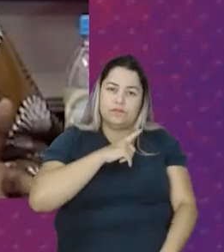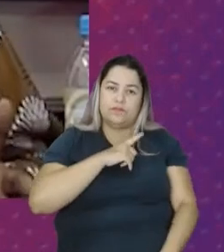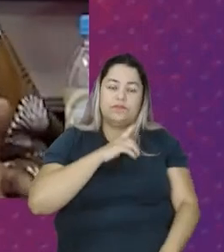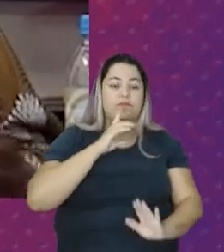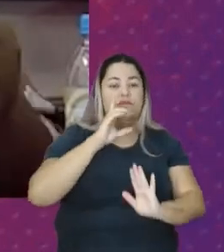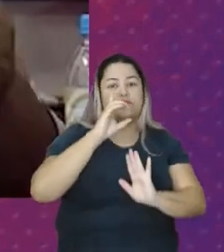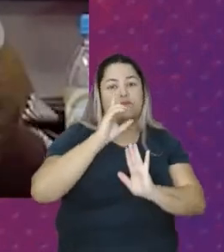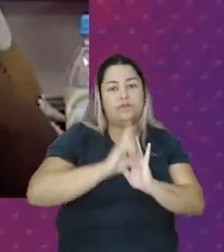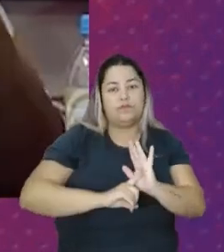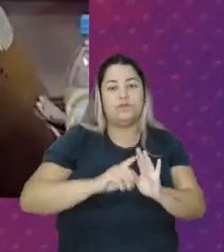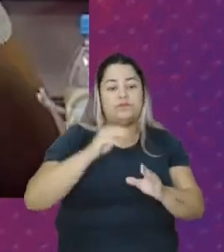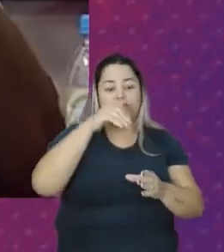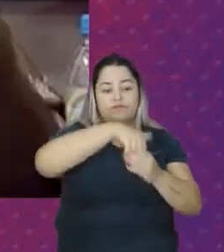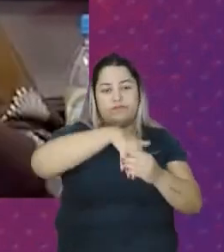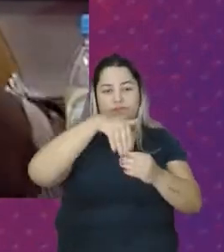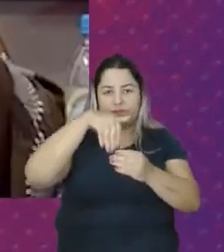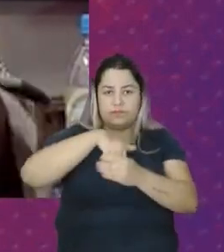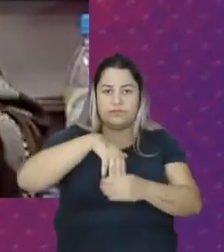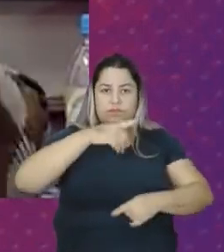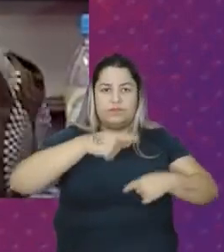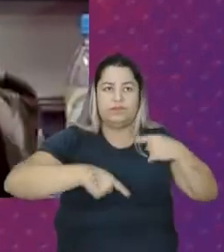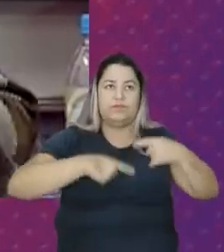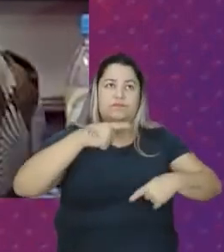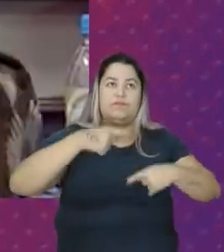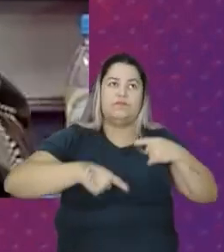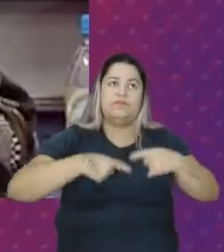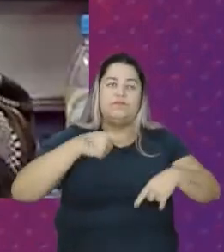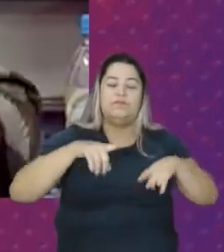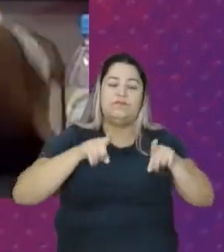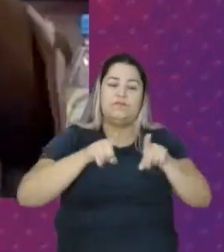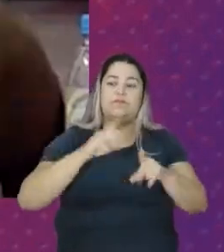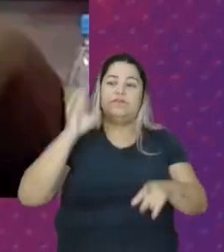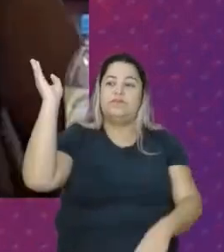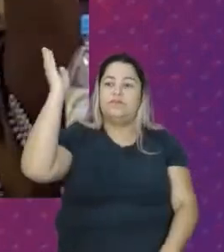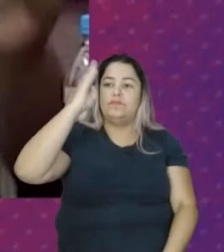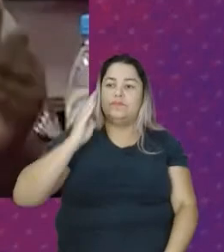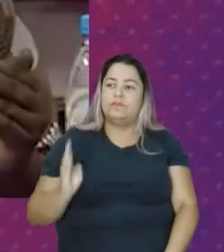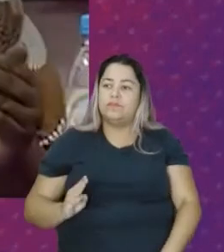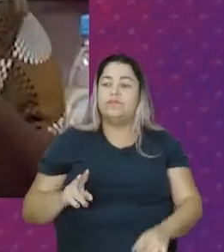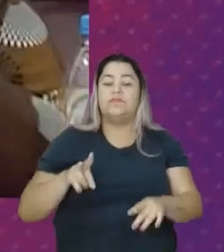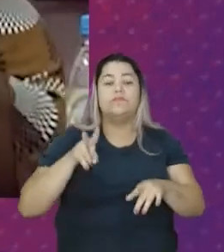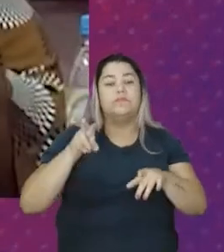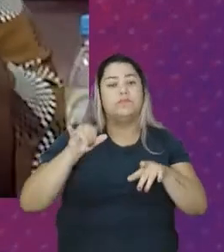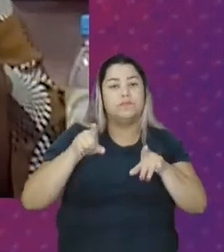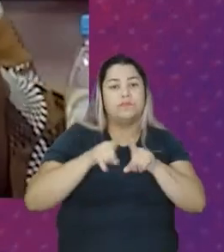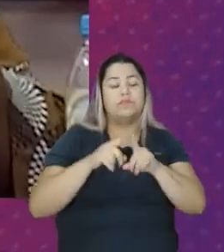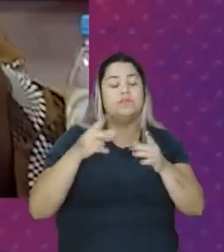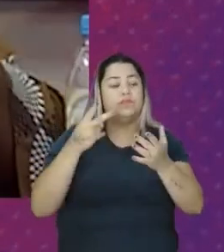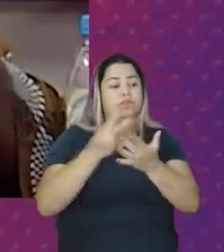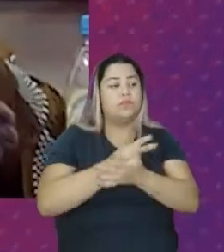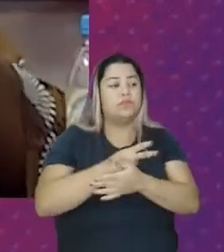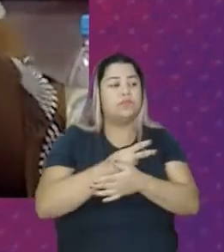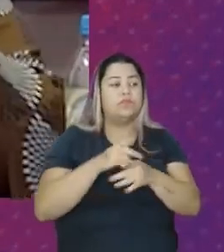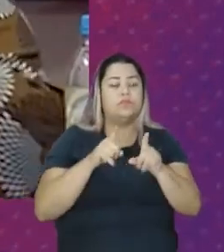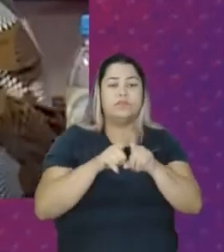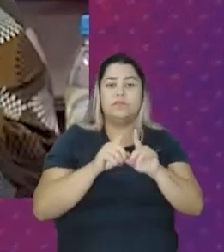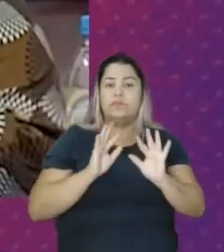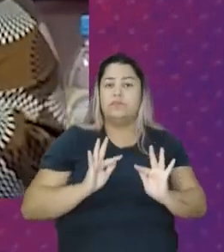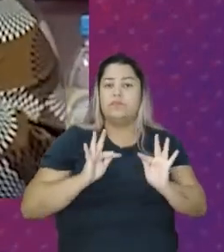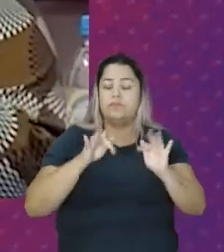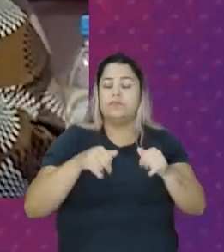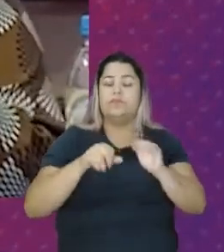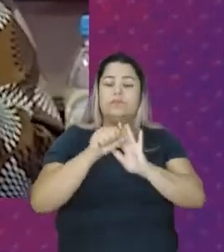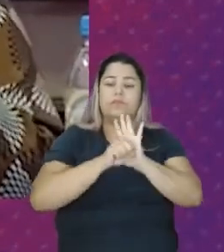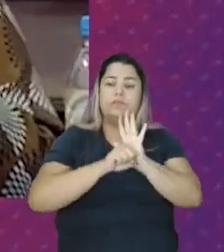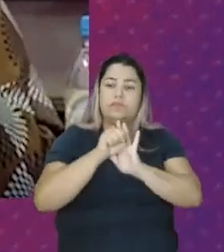voto. E olha que esse debate de quem pode votar no Brasil vai se estender até quase o final do século